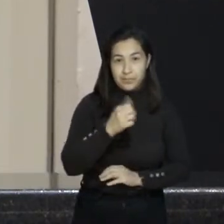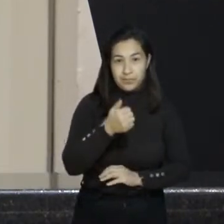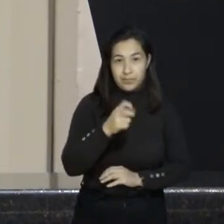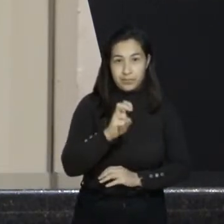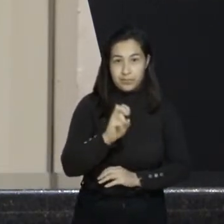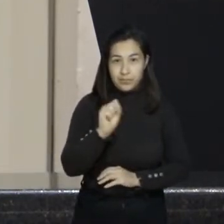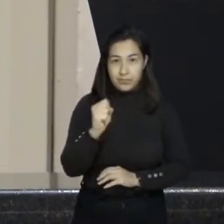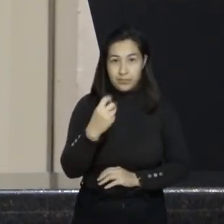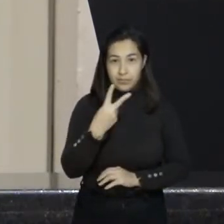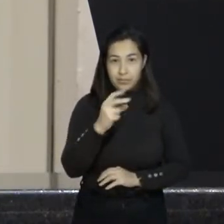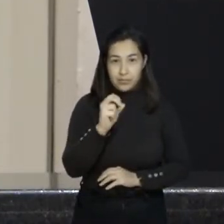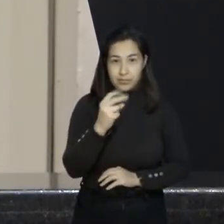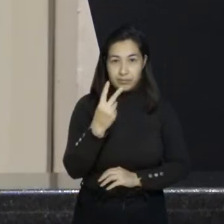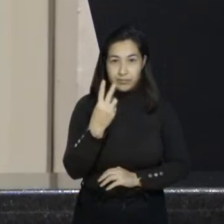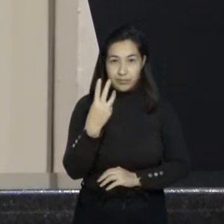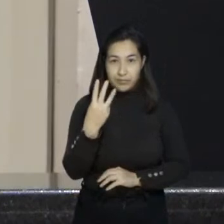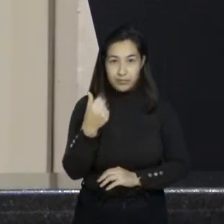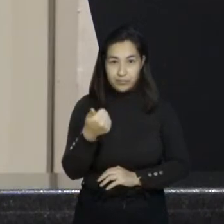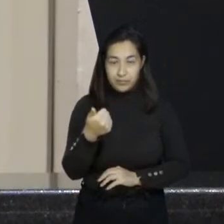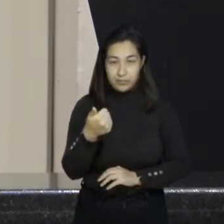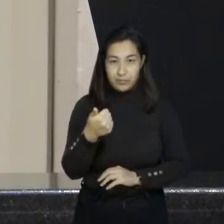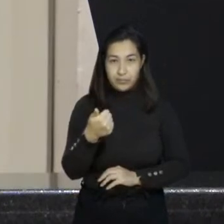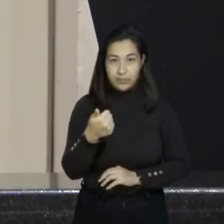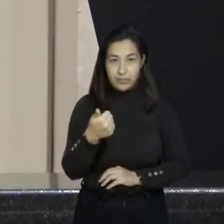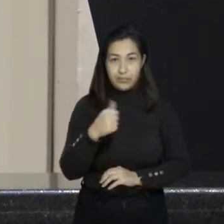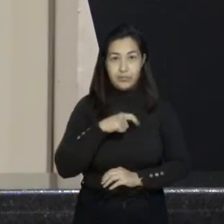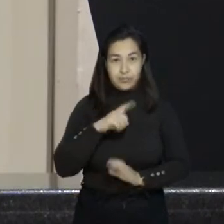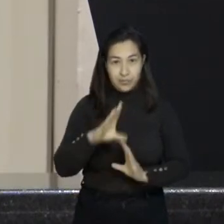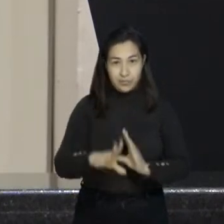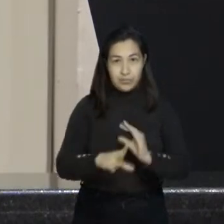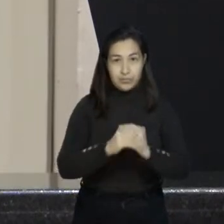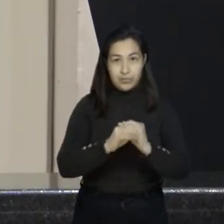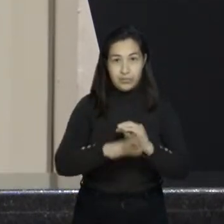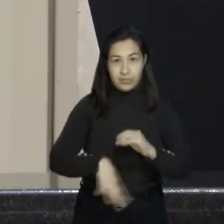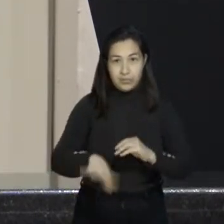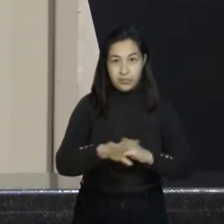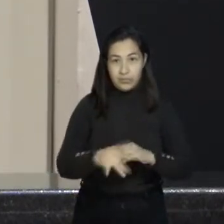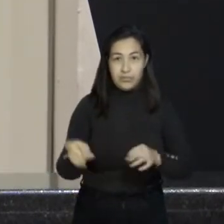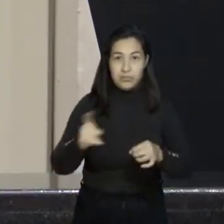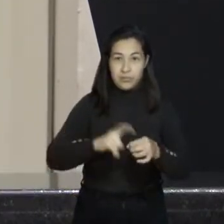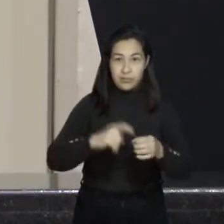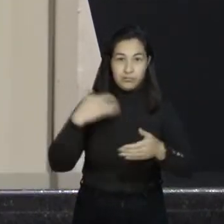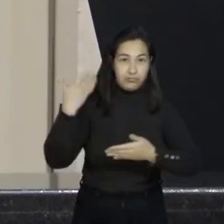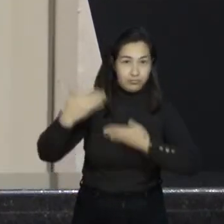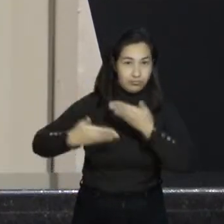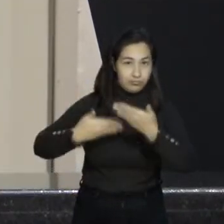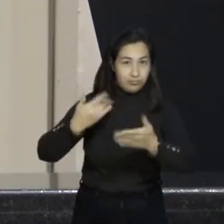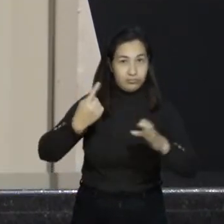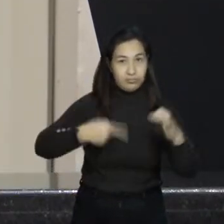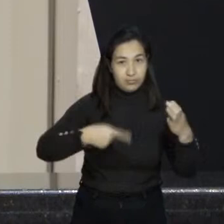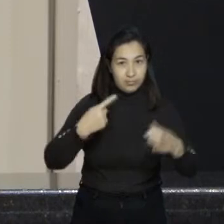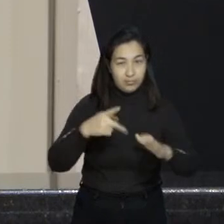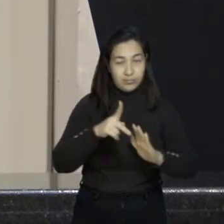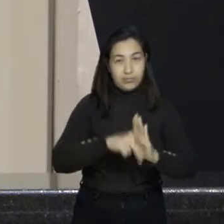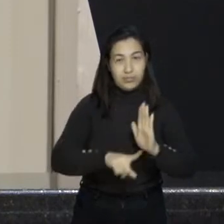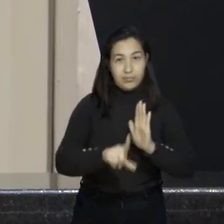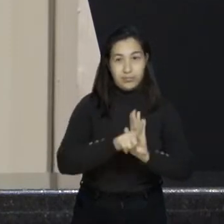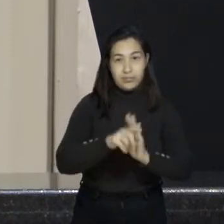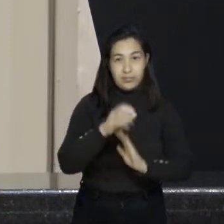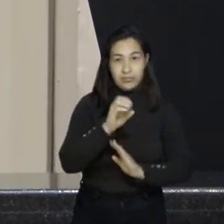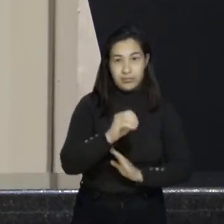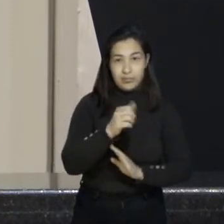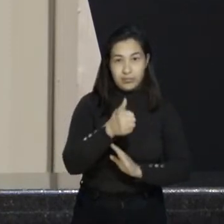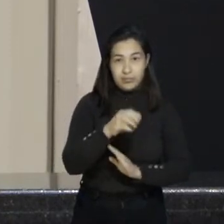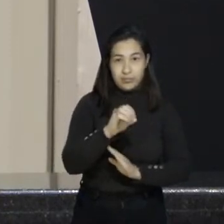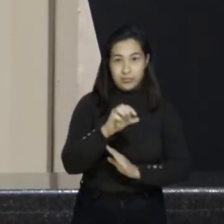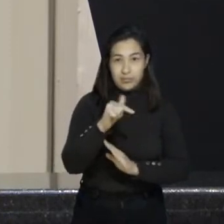de 2021 recebeu emenda em plenário e retornará para a tramitação nas comissões meu projeto de lei 0 107